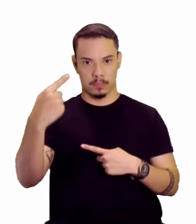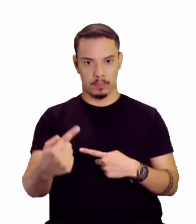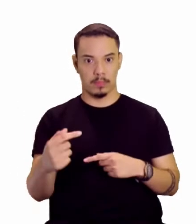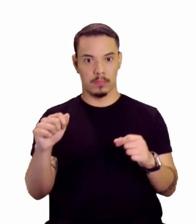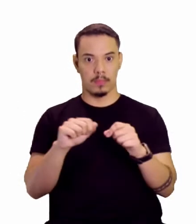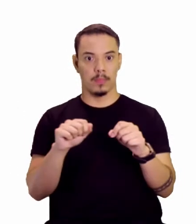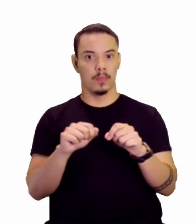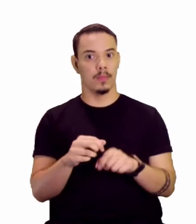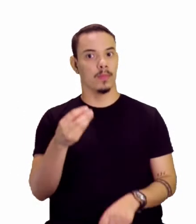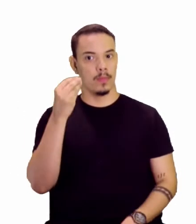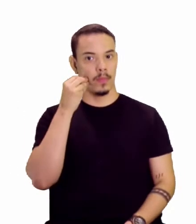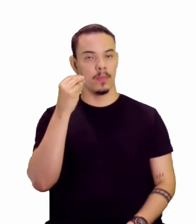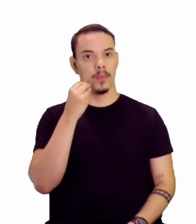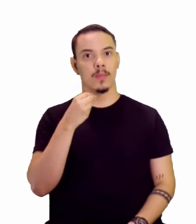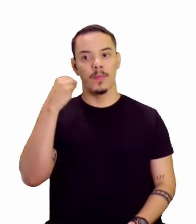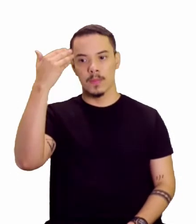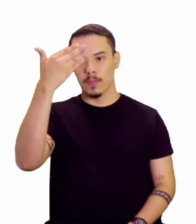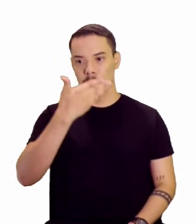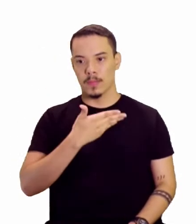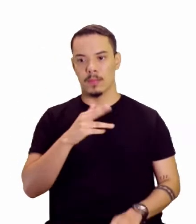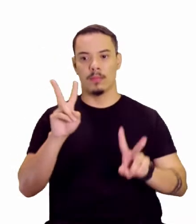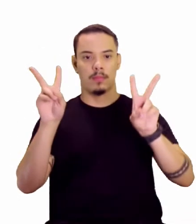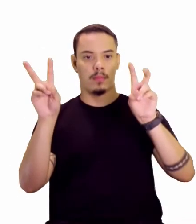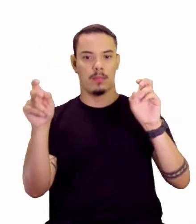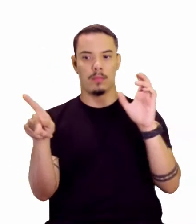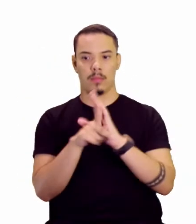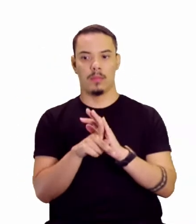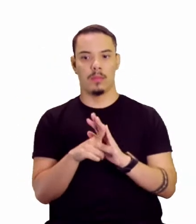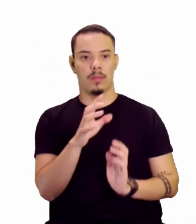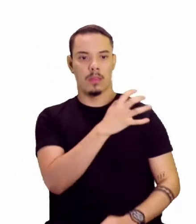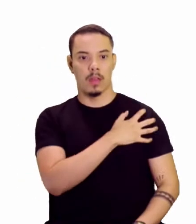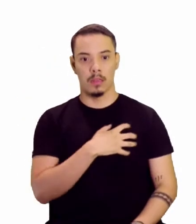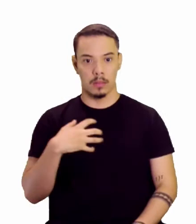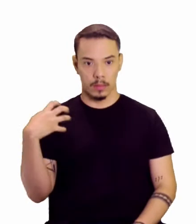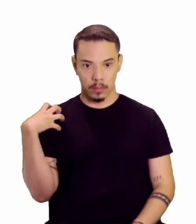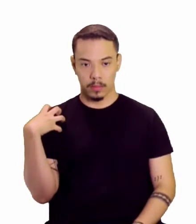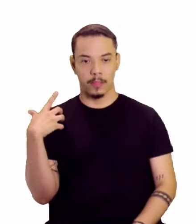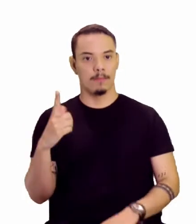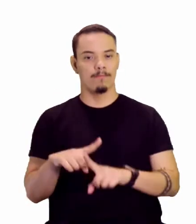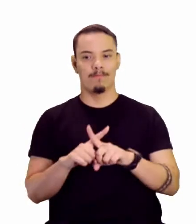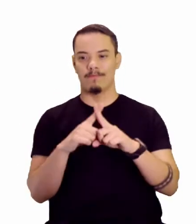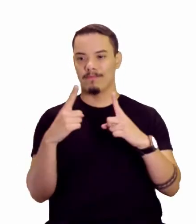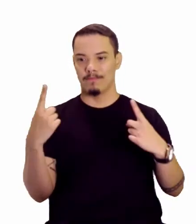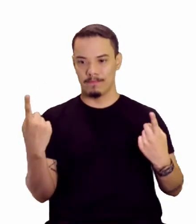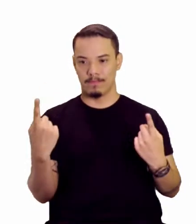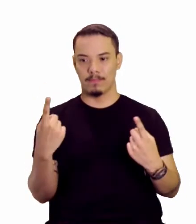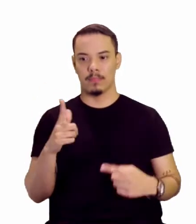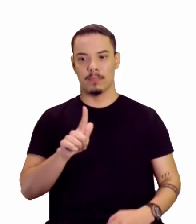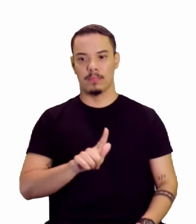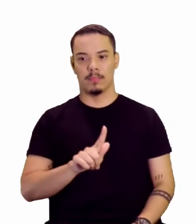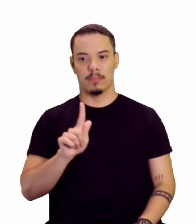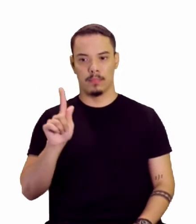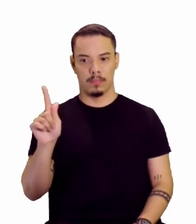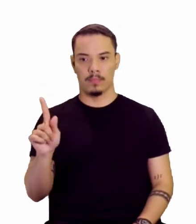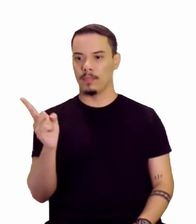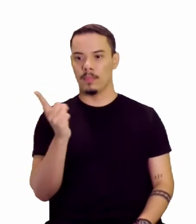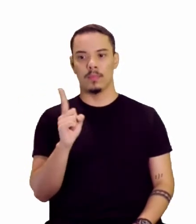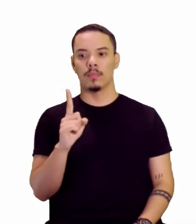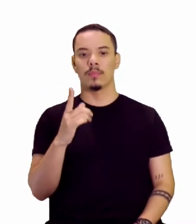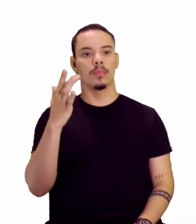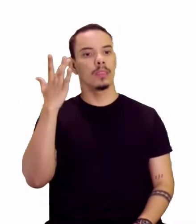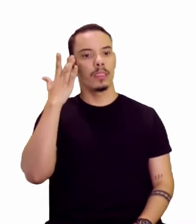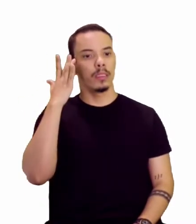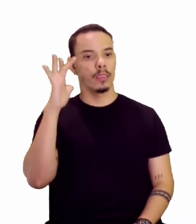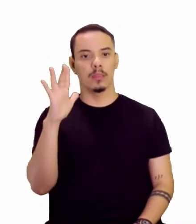um experimento para comprovar a tese de Aristóteles. Só que Galileu, ele não estava questionando